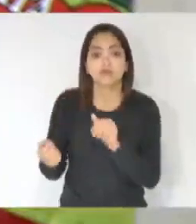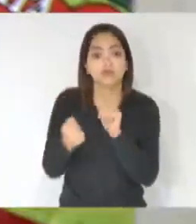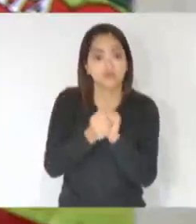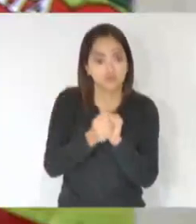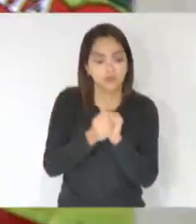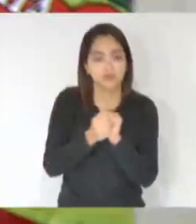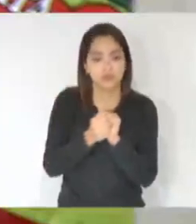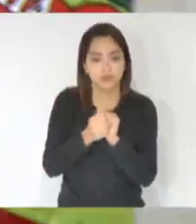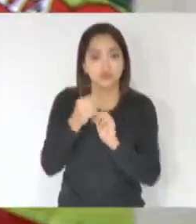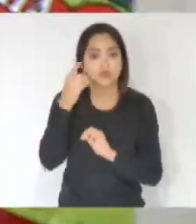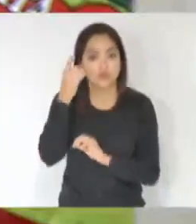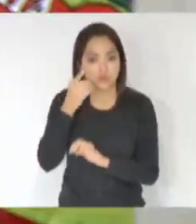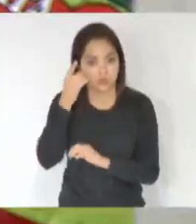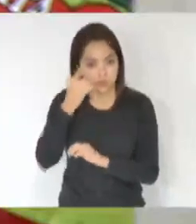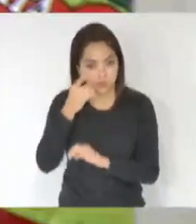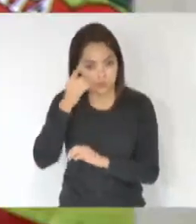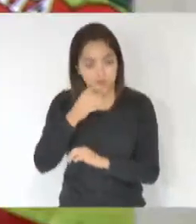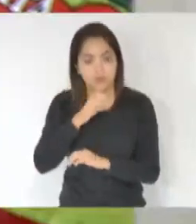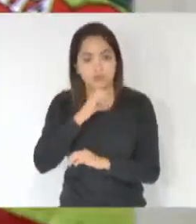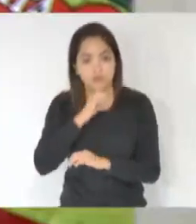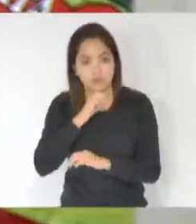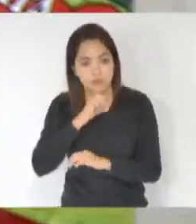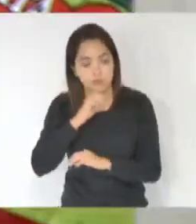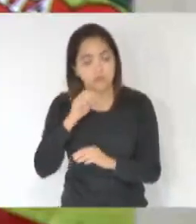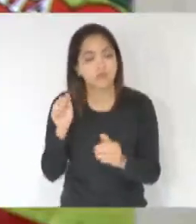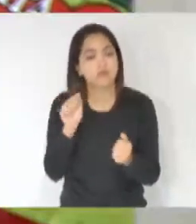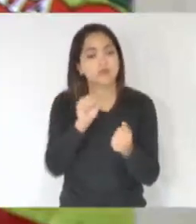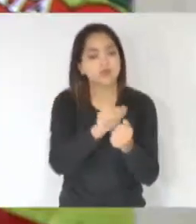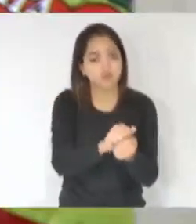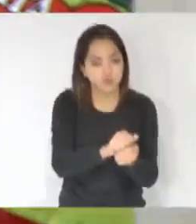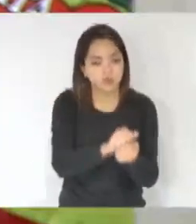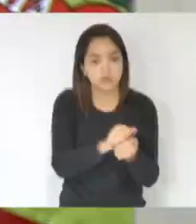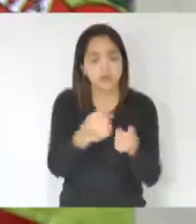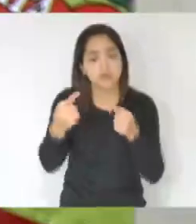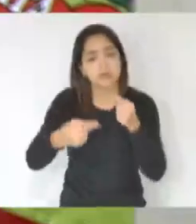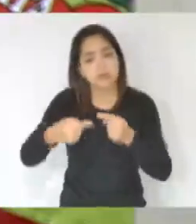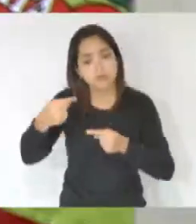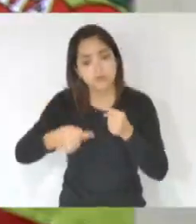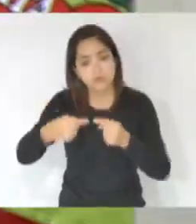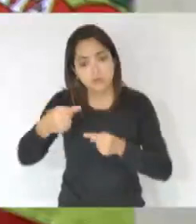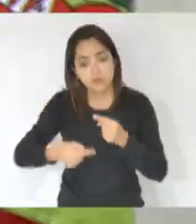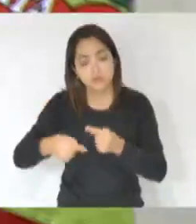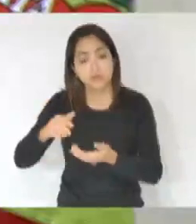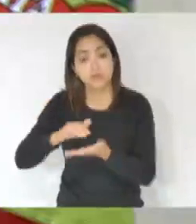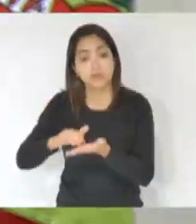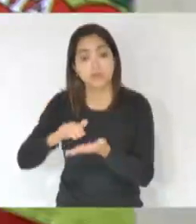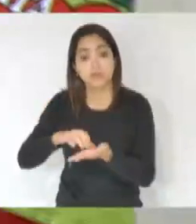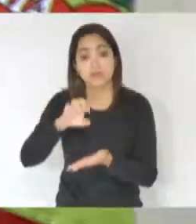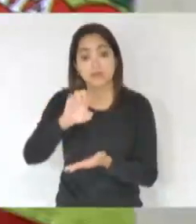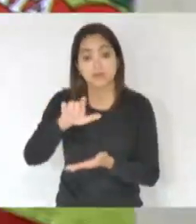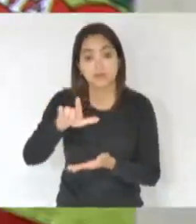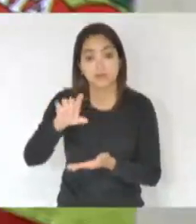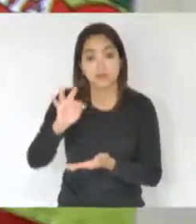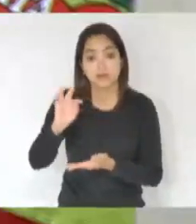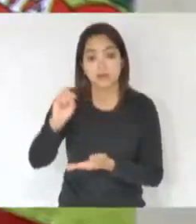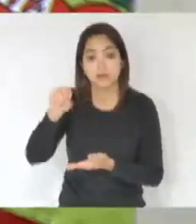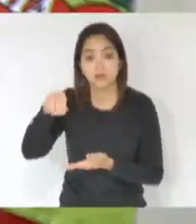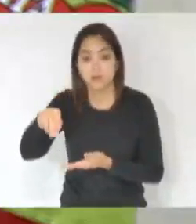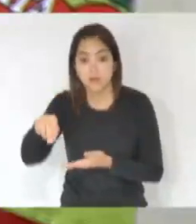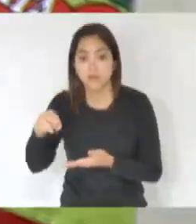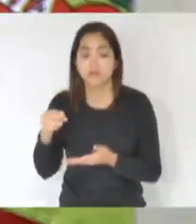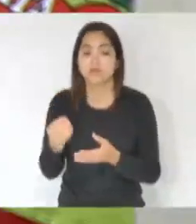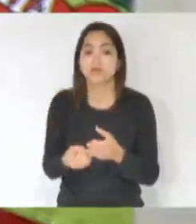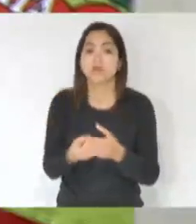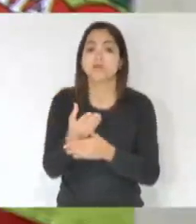deputado Felipe Estevão, que também esteve conosco, para discutir com o secretário Elton essa questão da